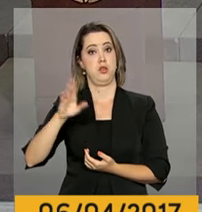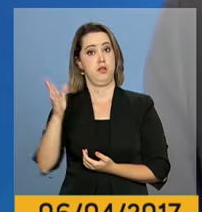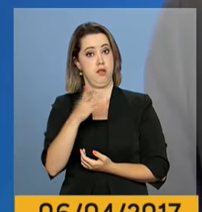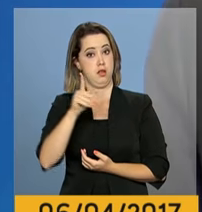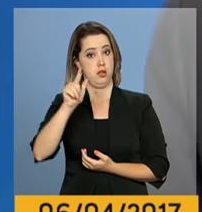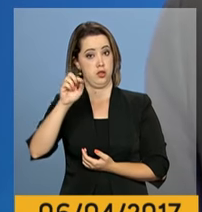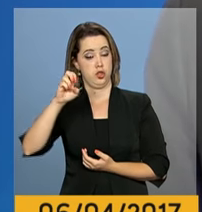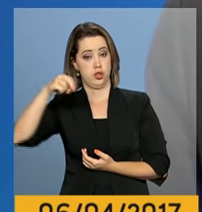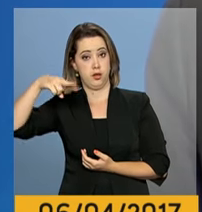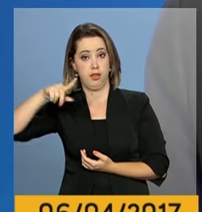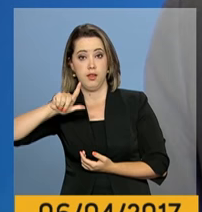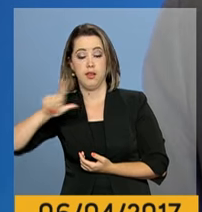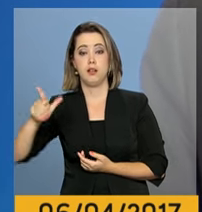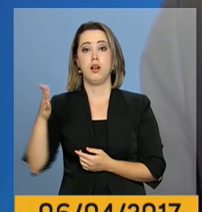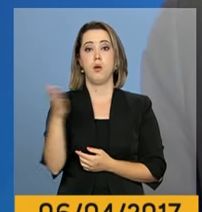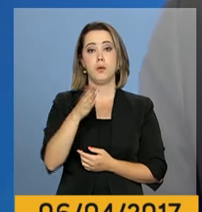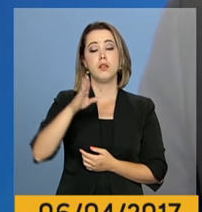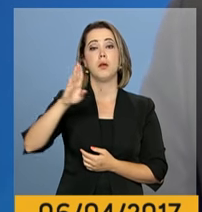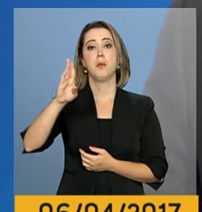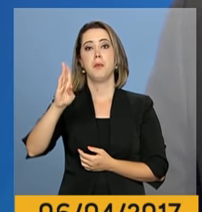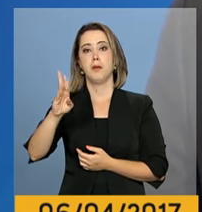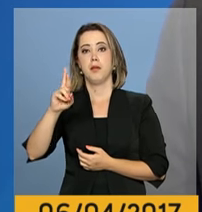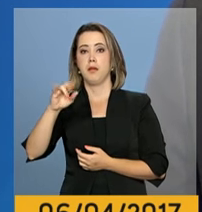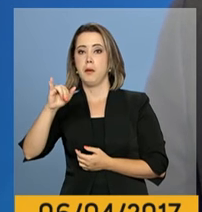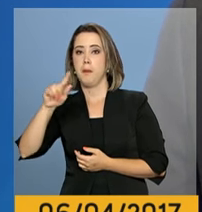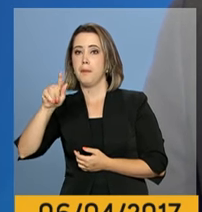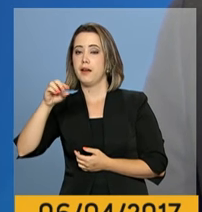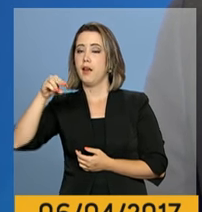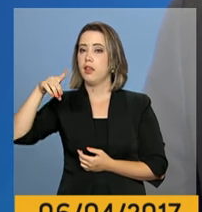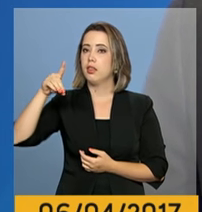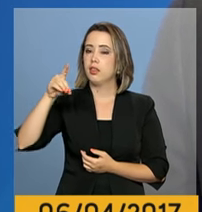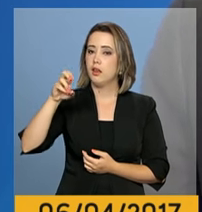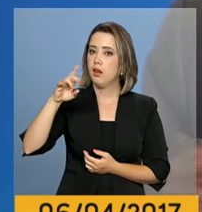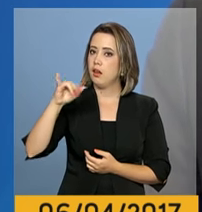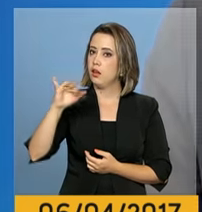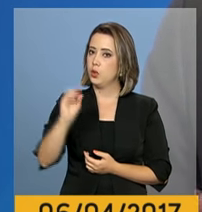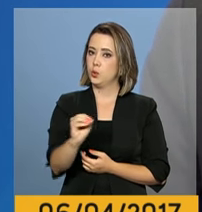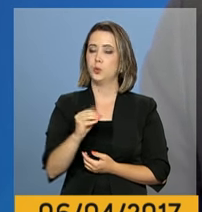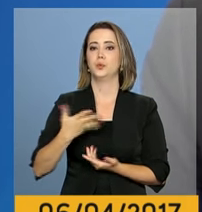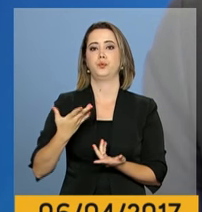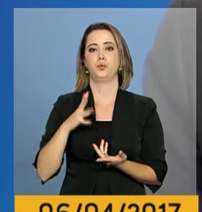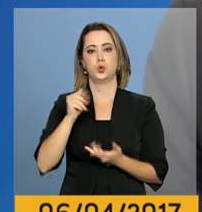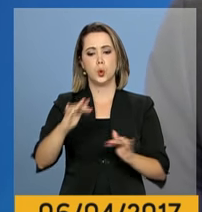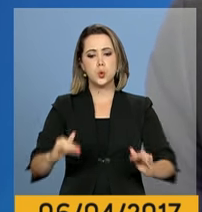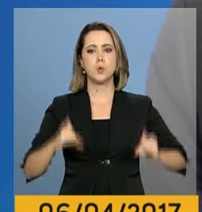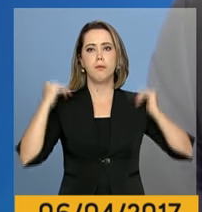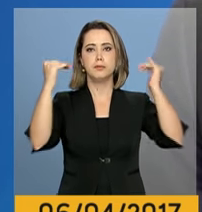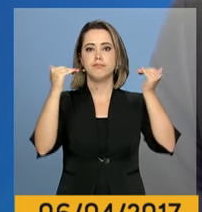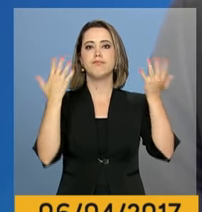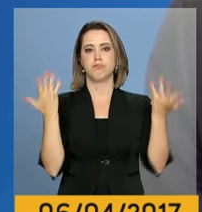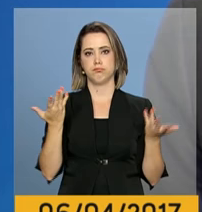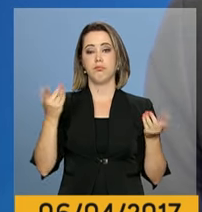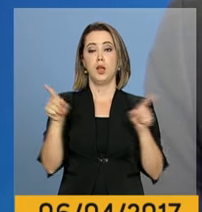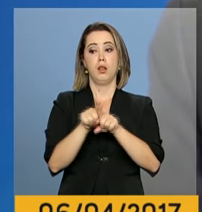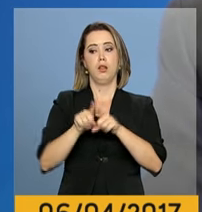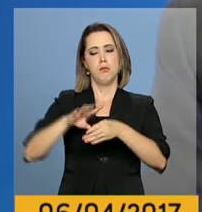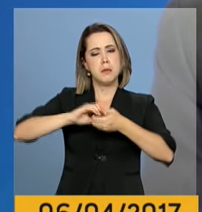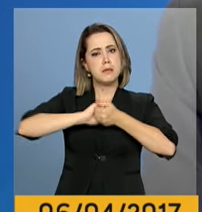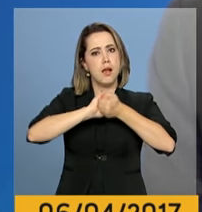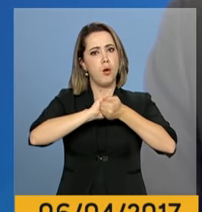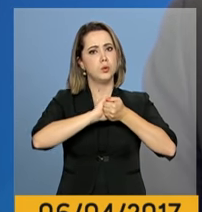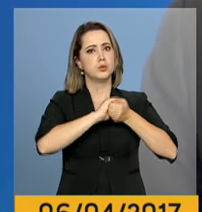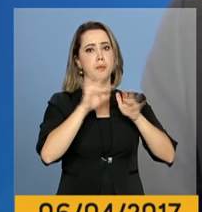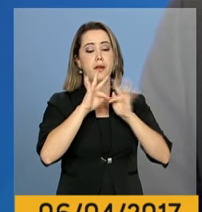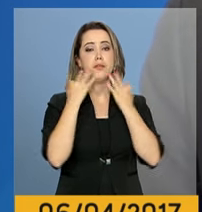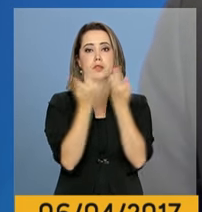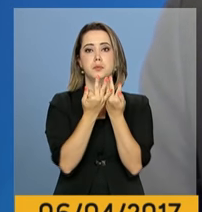promovidos. Saúdo muito especialmente suas famílias. Aliás, eu verifico que a família que dá